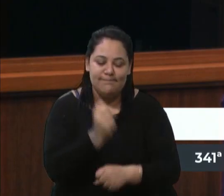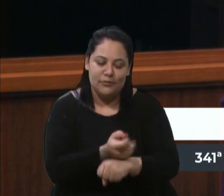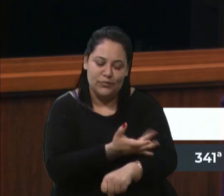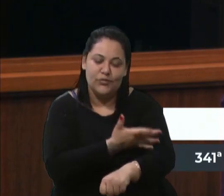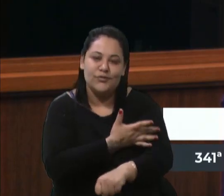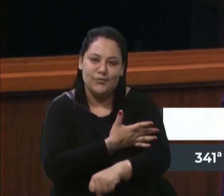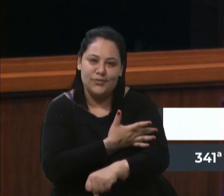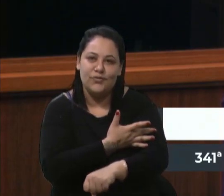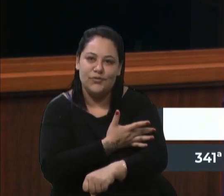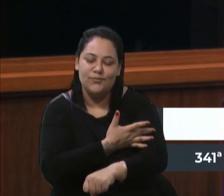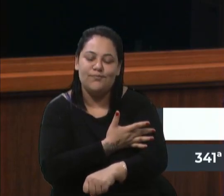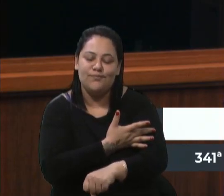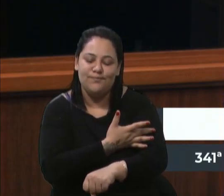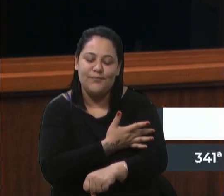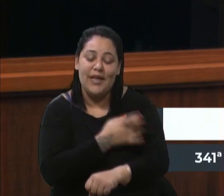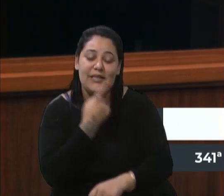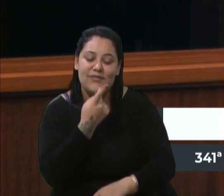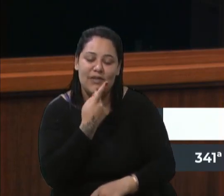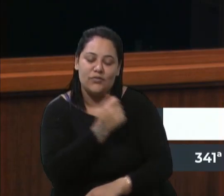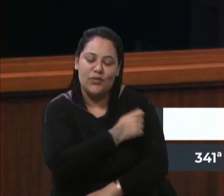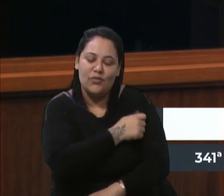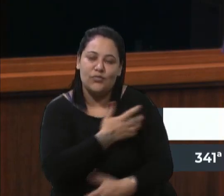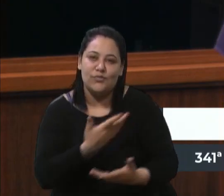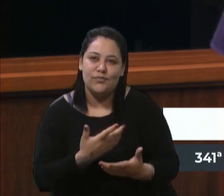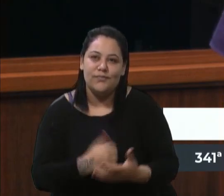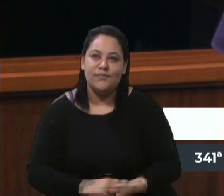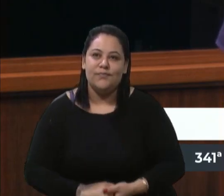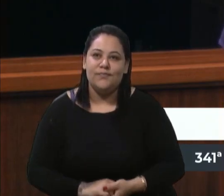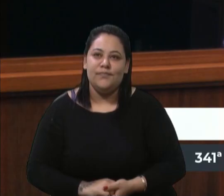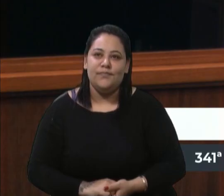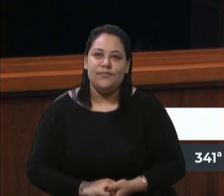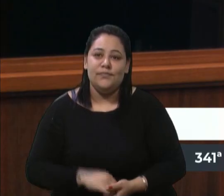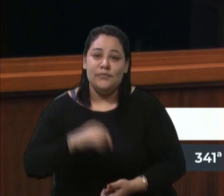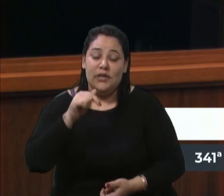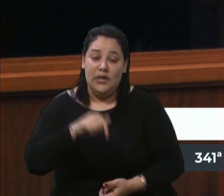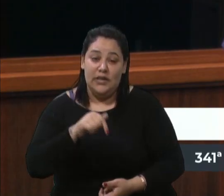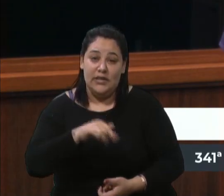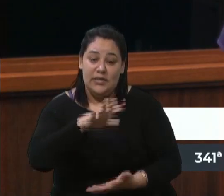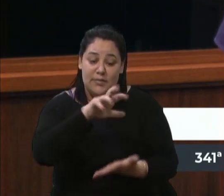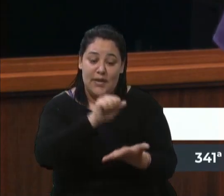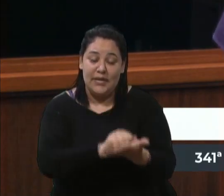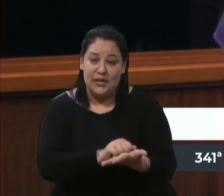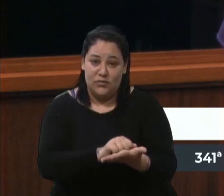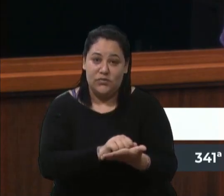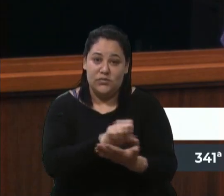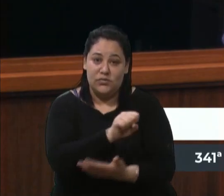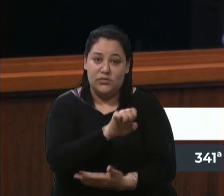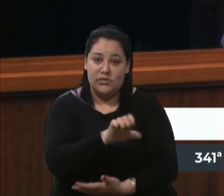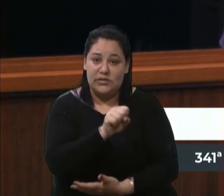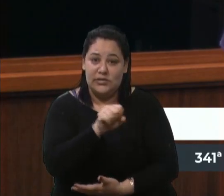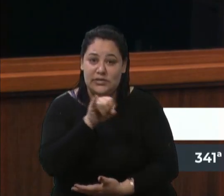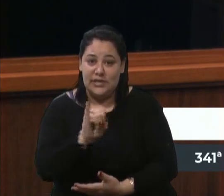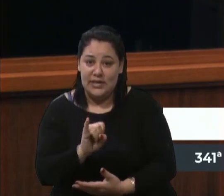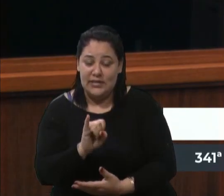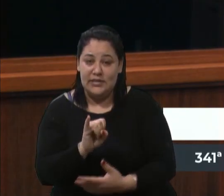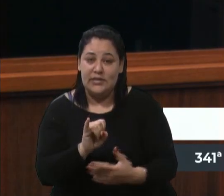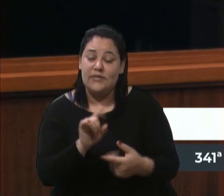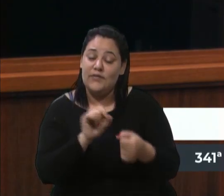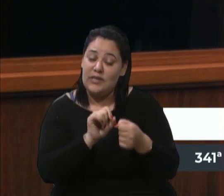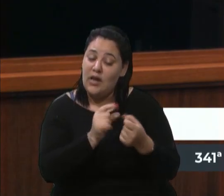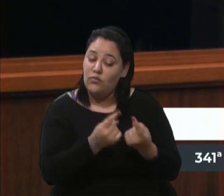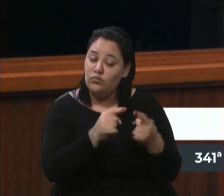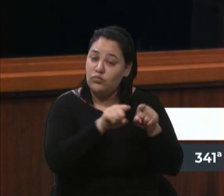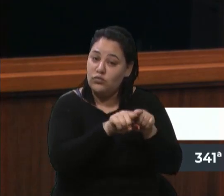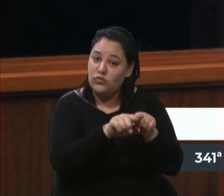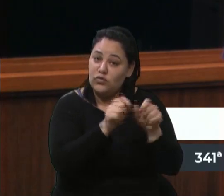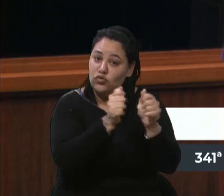depoimento daqueles estudantes ali. Essa matrícula no SESI, que foi um convênio feito, a